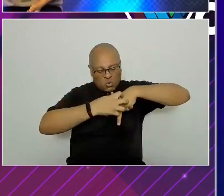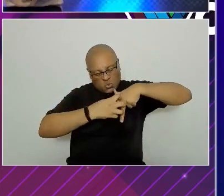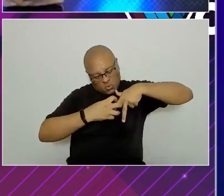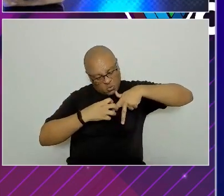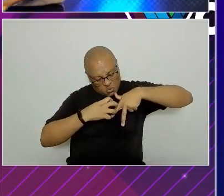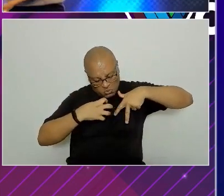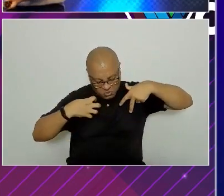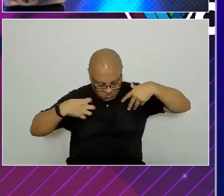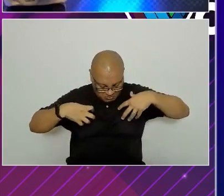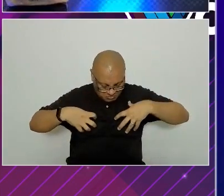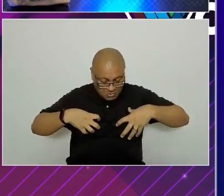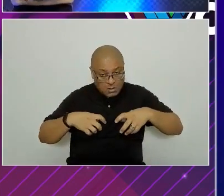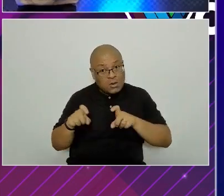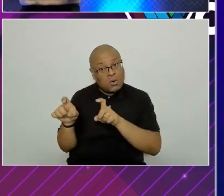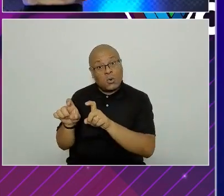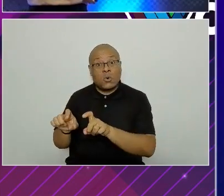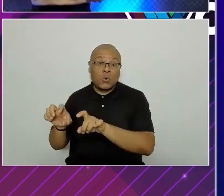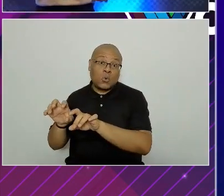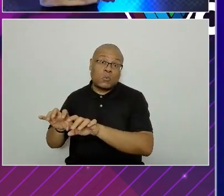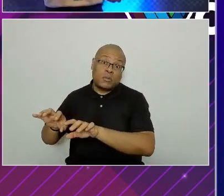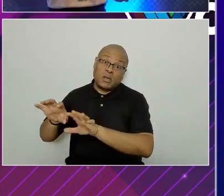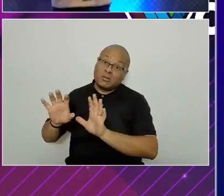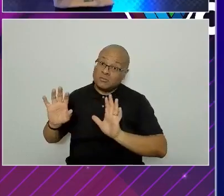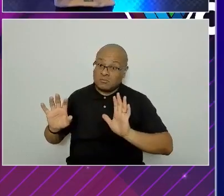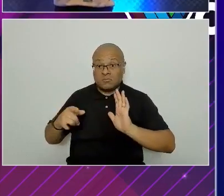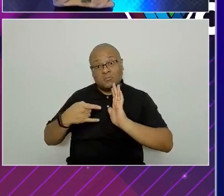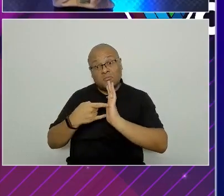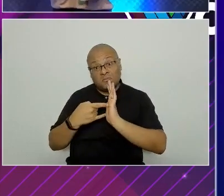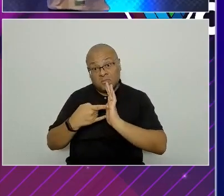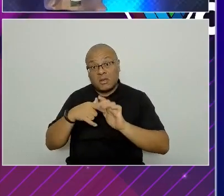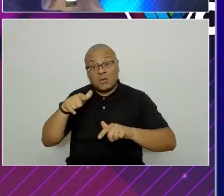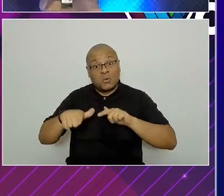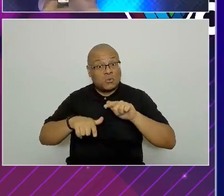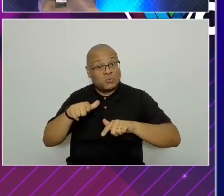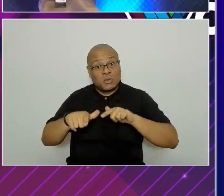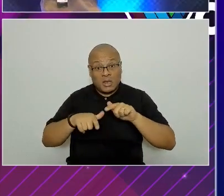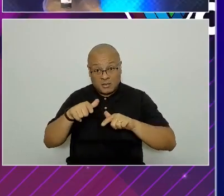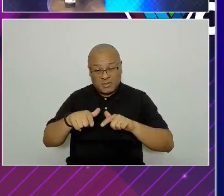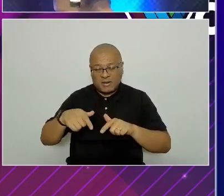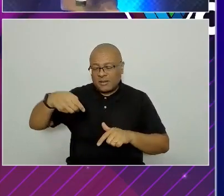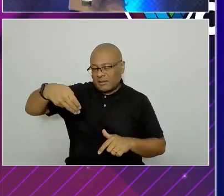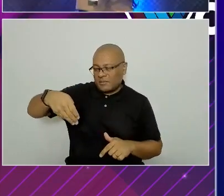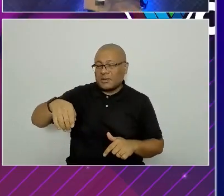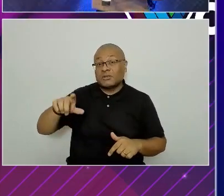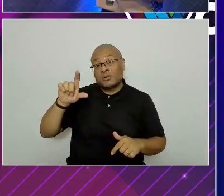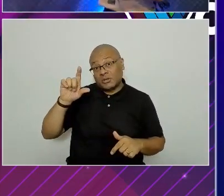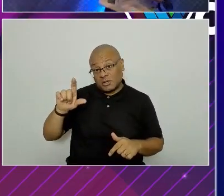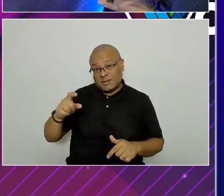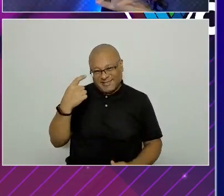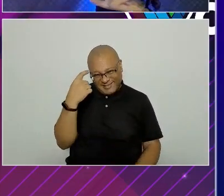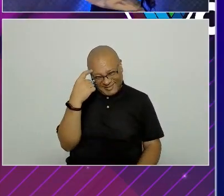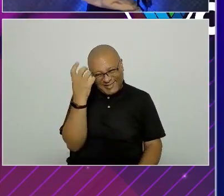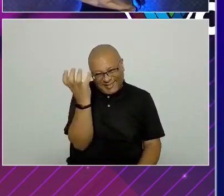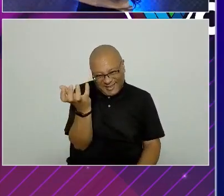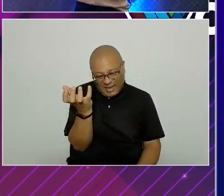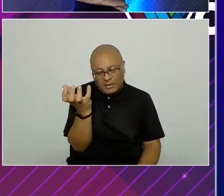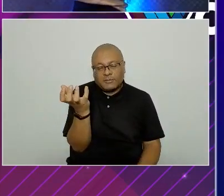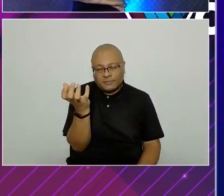mais computacional. Se você for uma pessoa desenvolvedora, principalmente que atua com machine learning, IA. Então, o